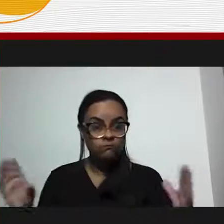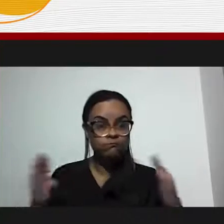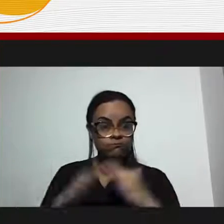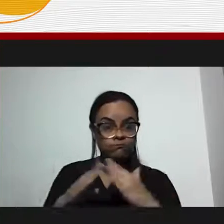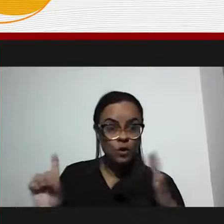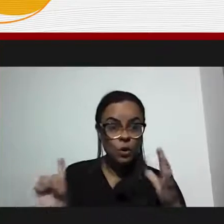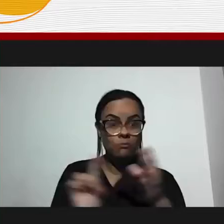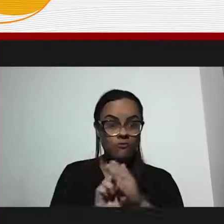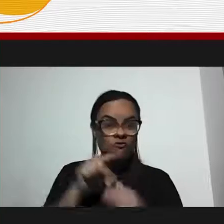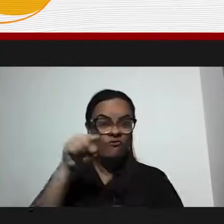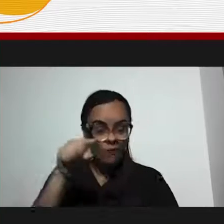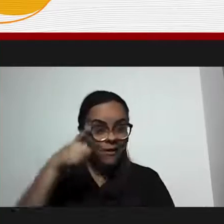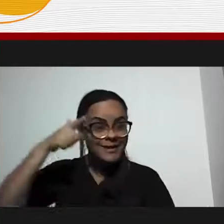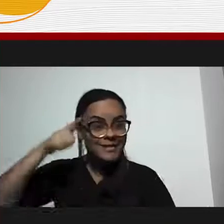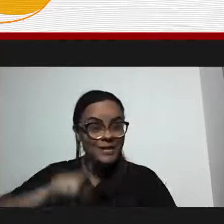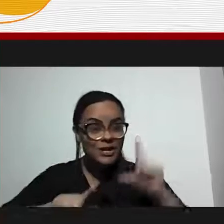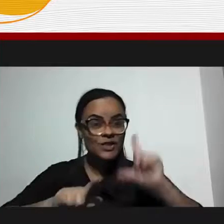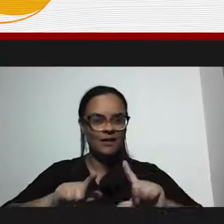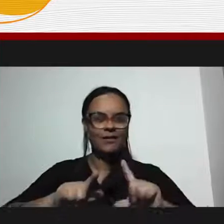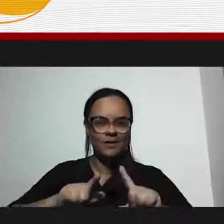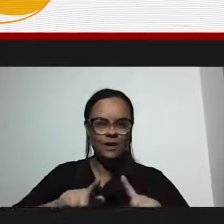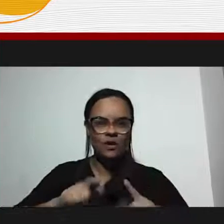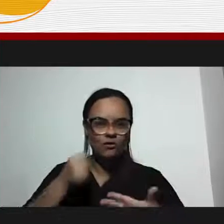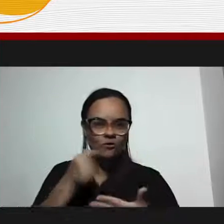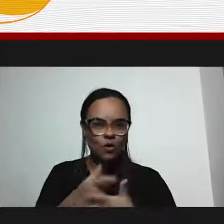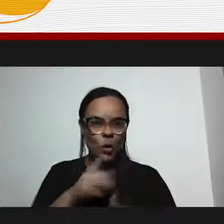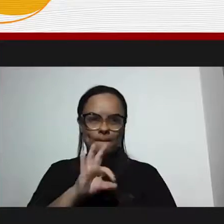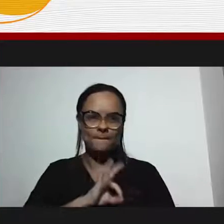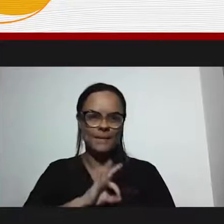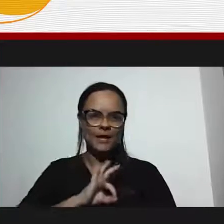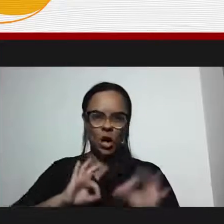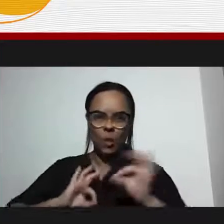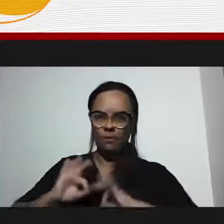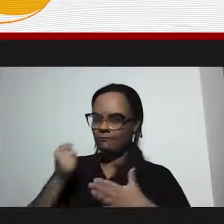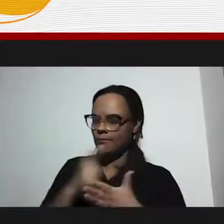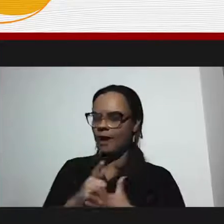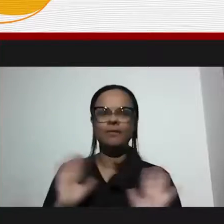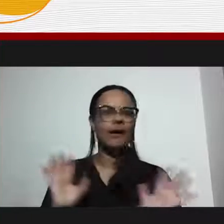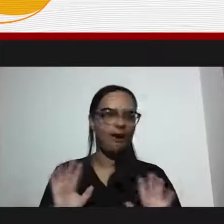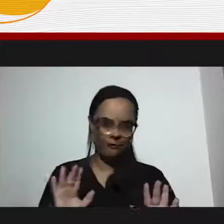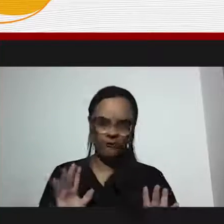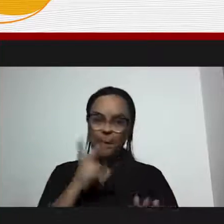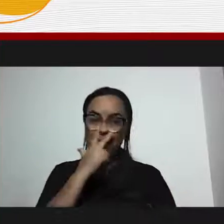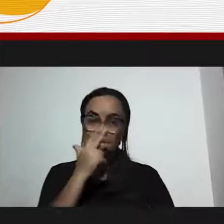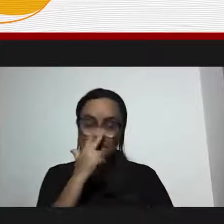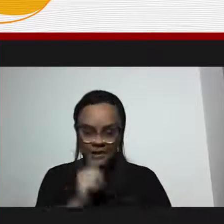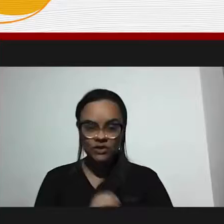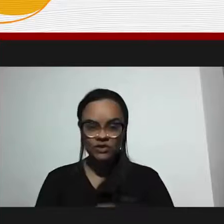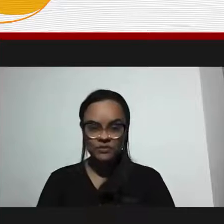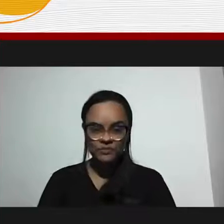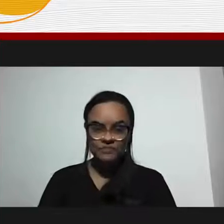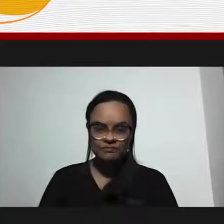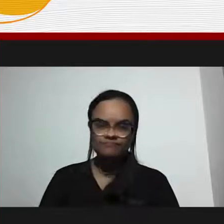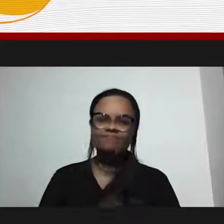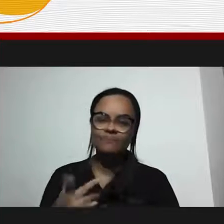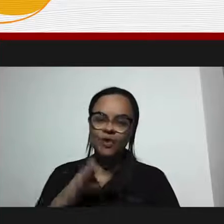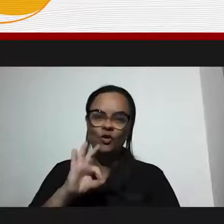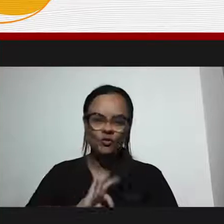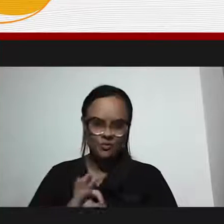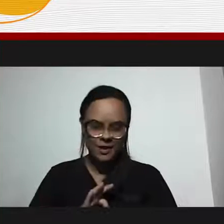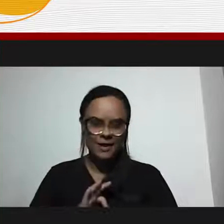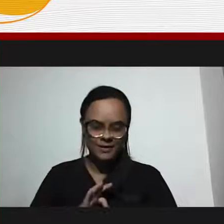você realmente conseguiu, para mim você comprava suas medalhas nas suas competições. E eu cheguei e mostrei para ele a medalha de ouro que